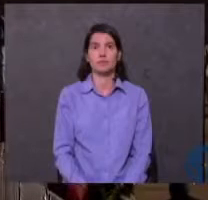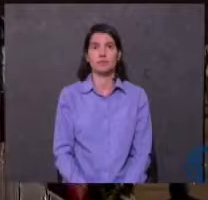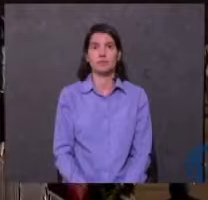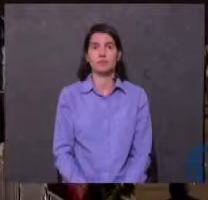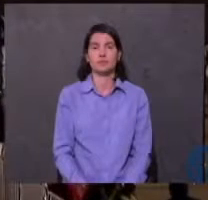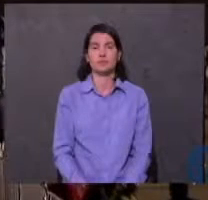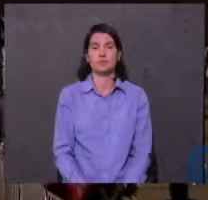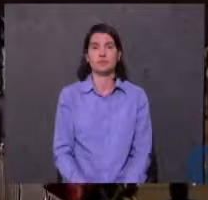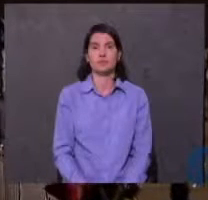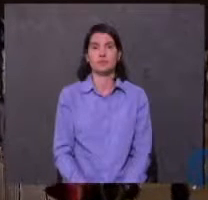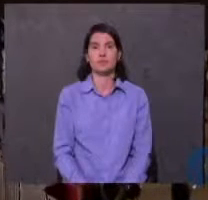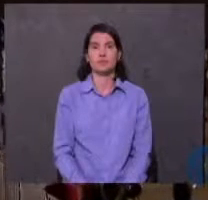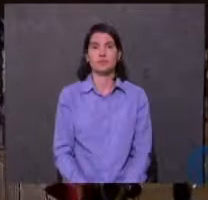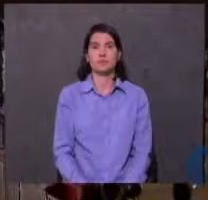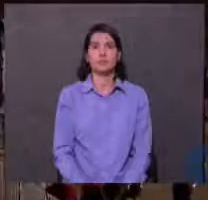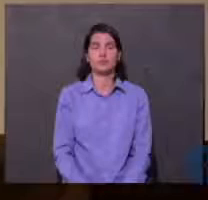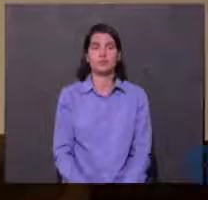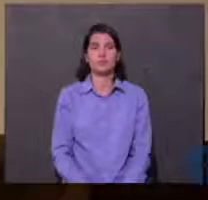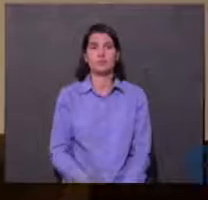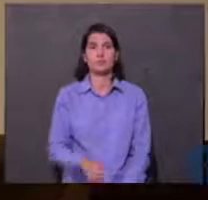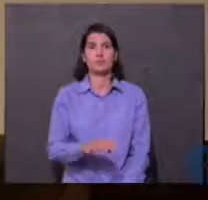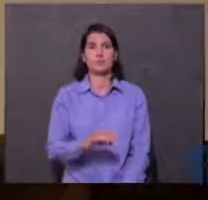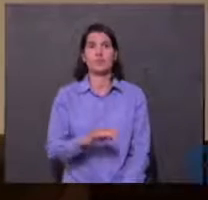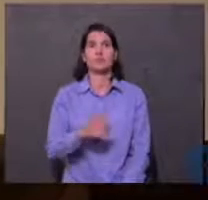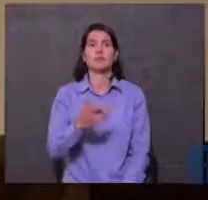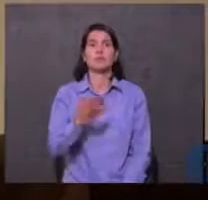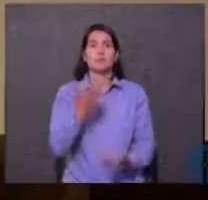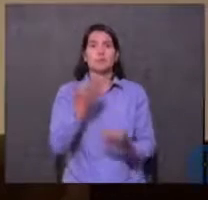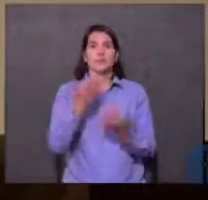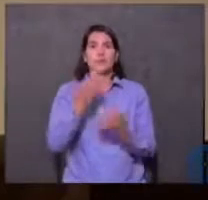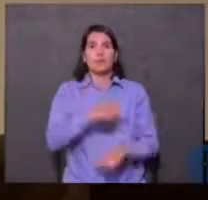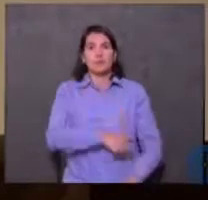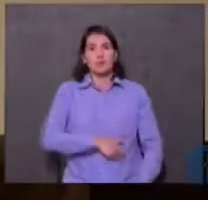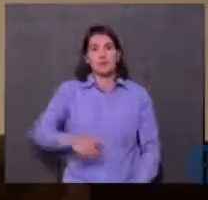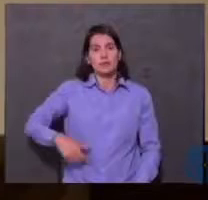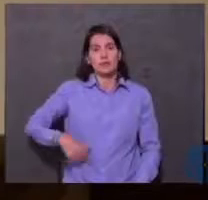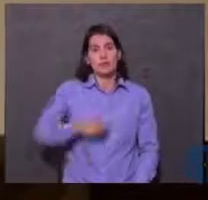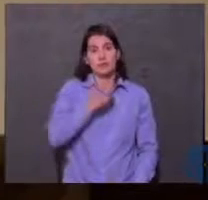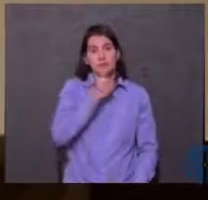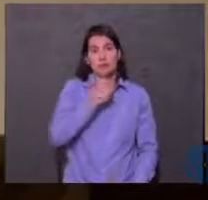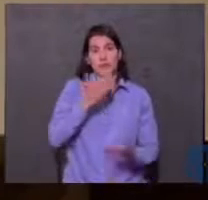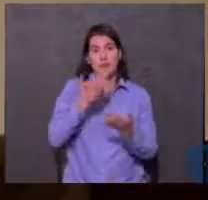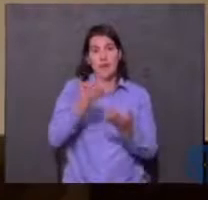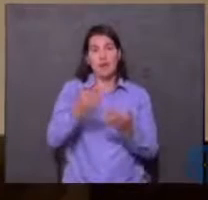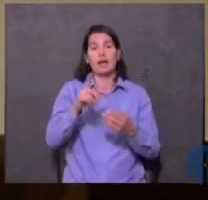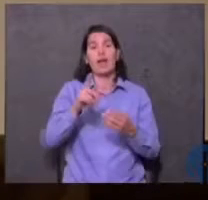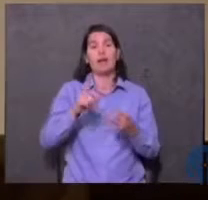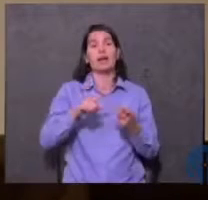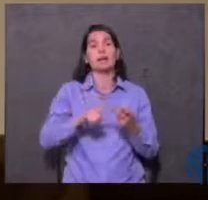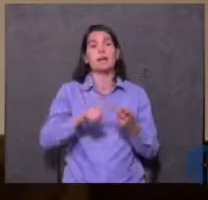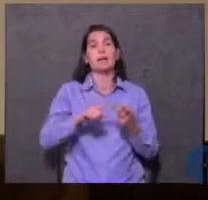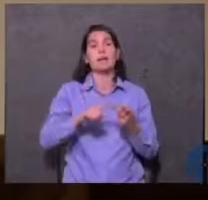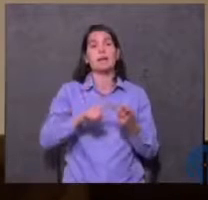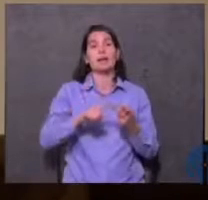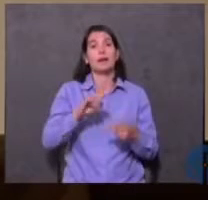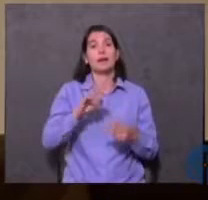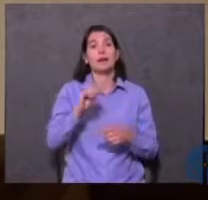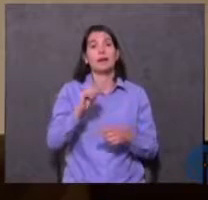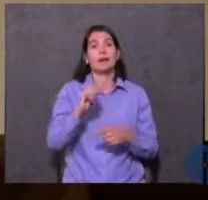Eminentísimo señor cardenal, don Antonio, bien querido don Serafín, obispo